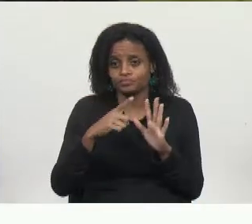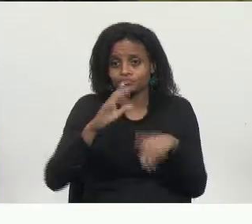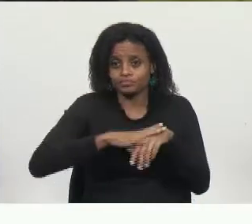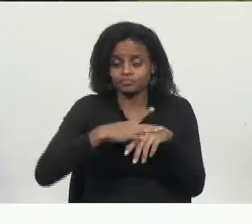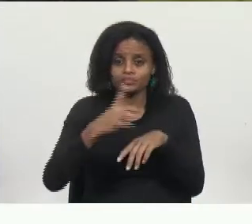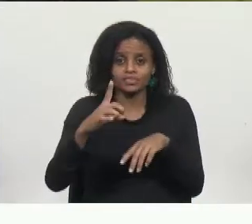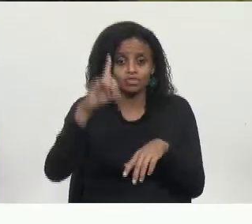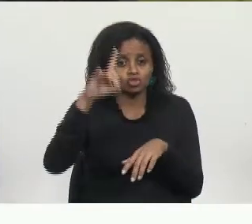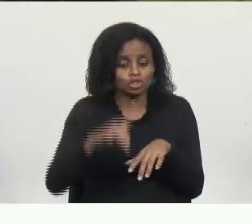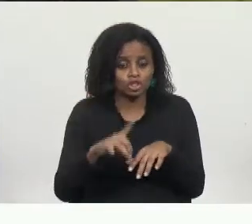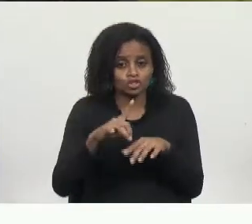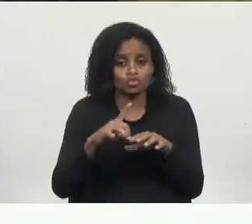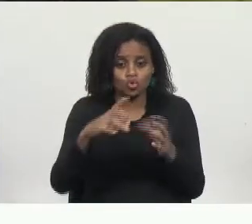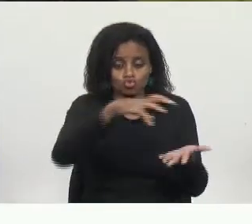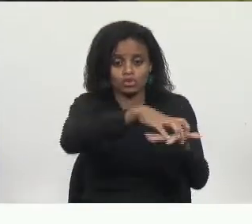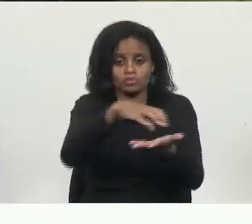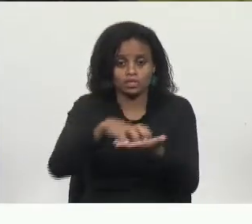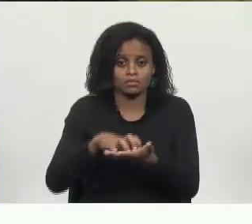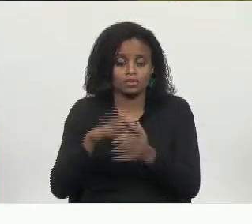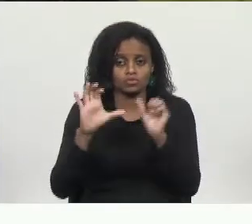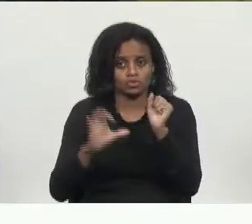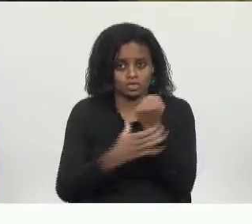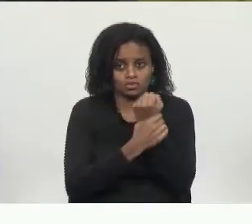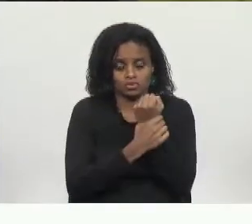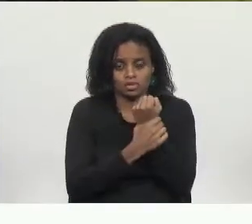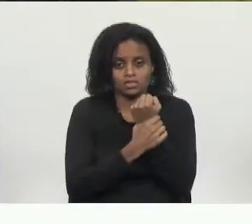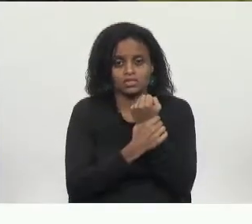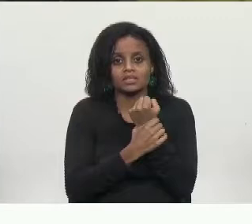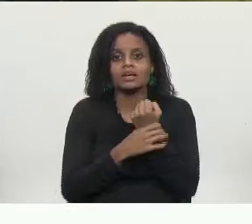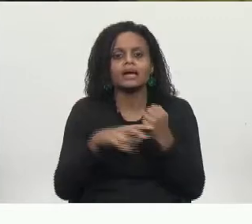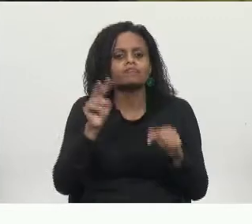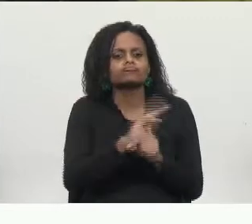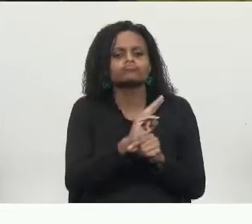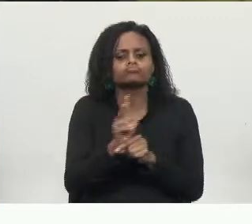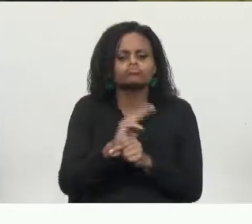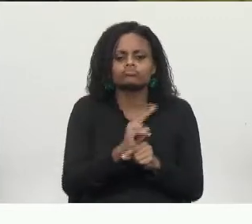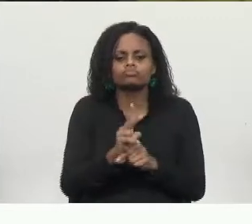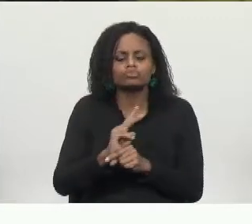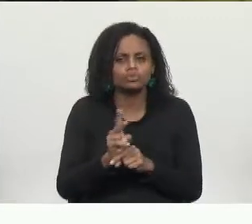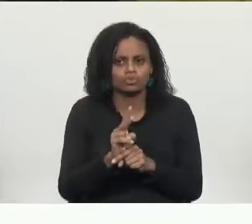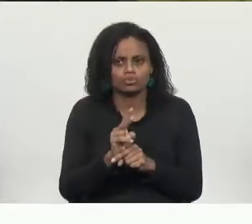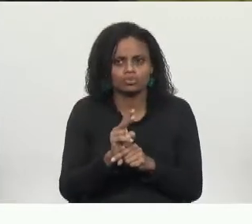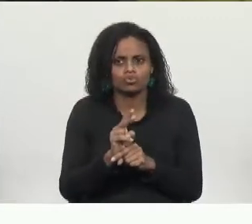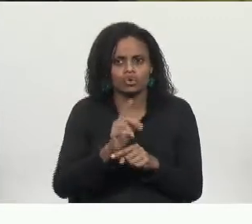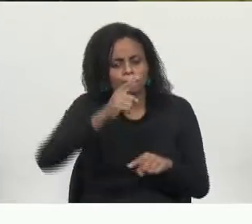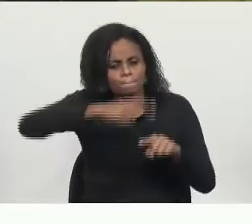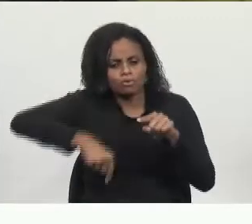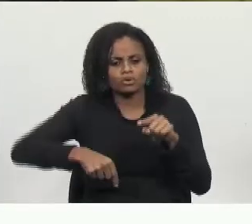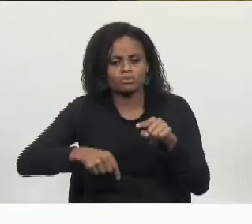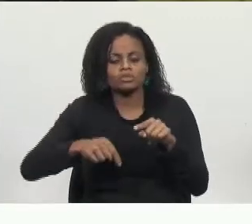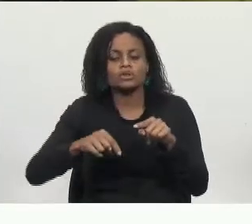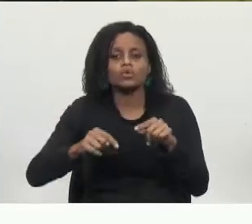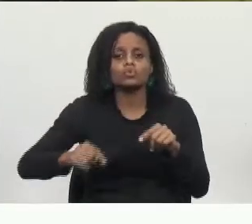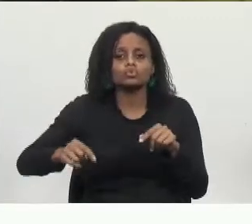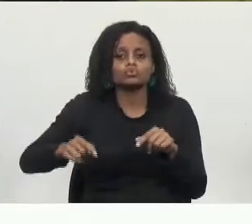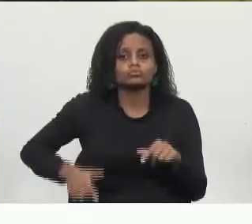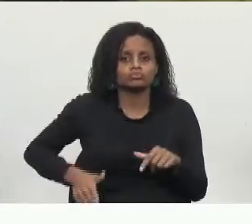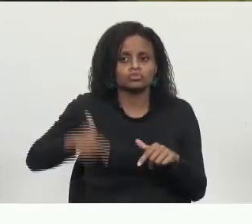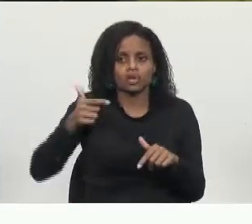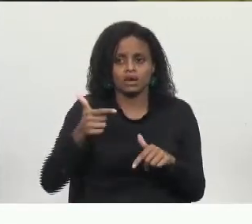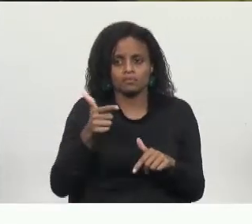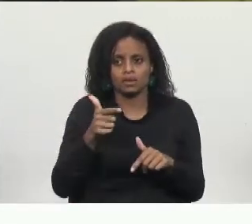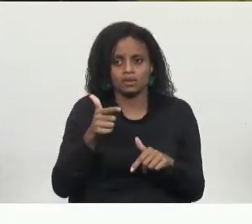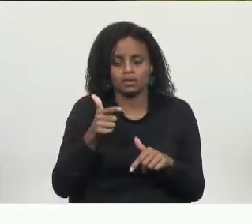Departamento de Segurança e à Corregedoria, cada um no seu âmbito, suas atribuições, supervisionar a proibição do porte de arma. Aí não tem problema nenhum. Agora, parágrafo